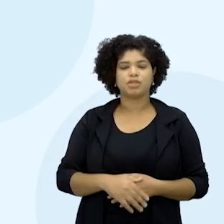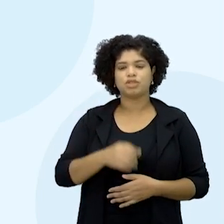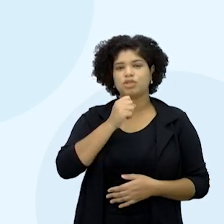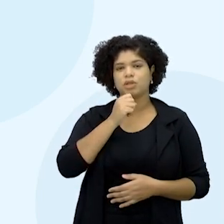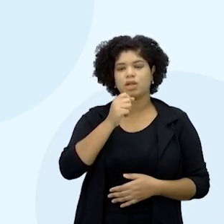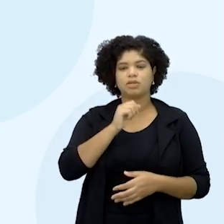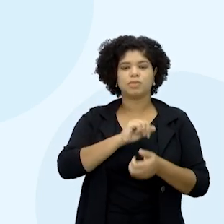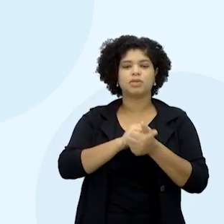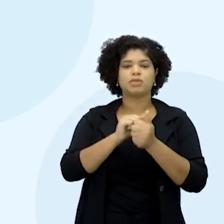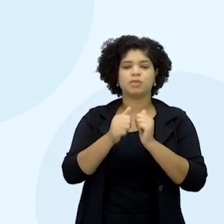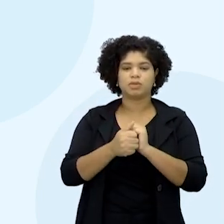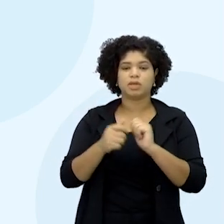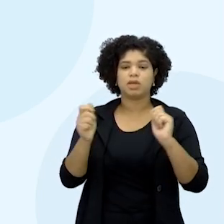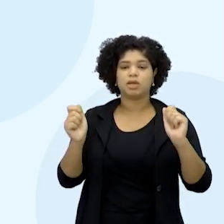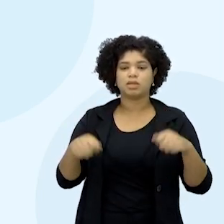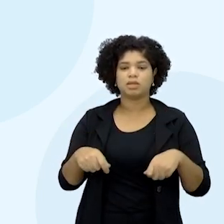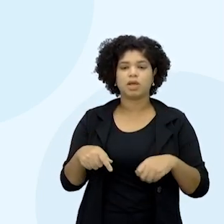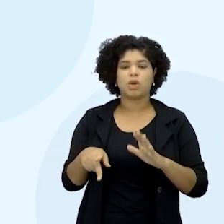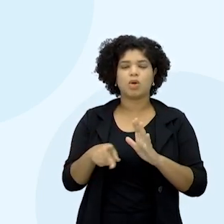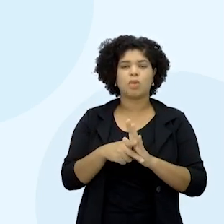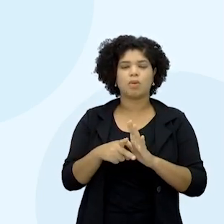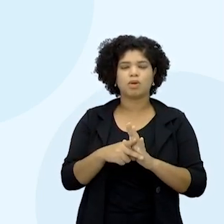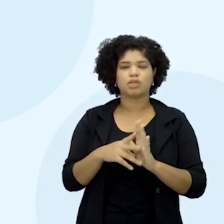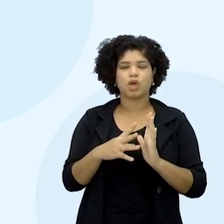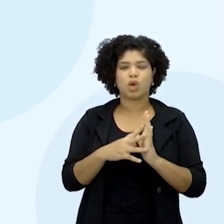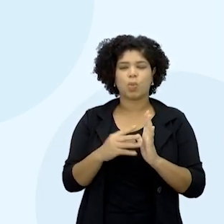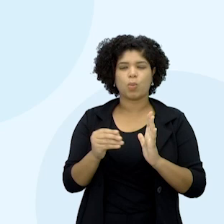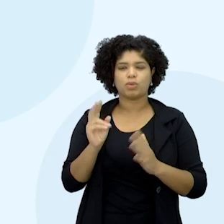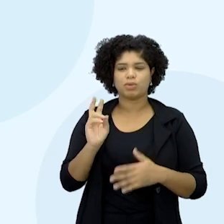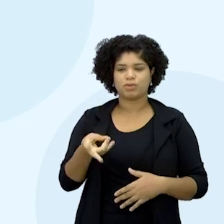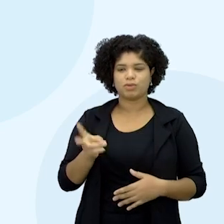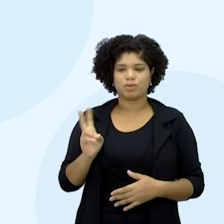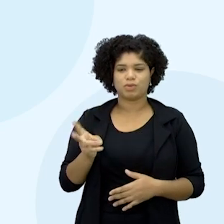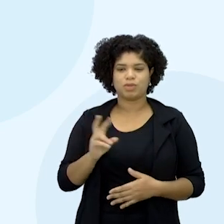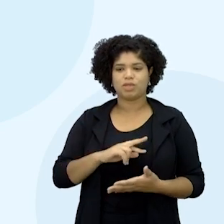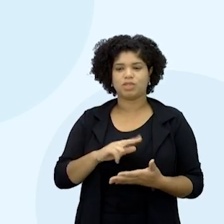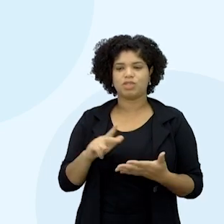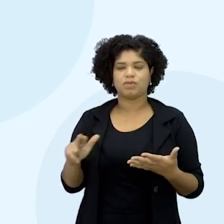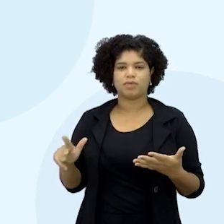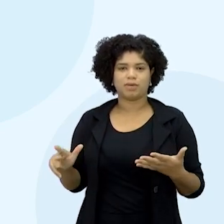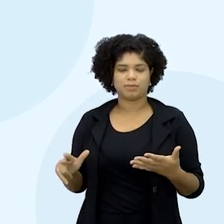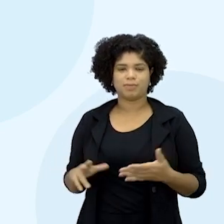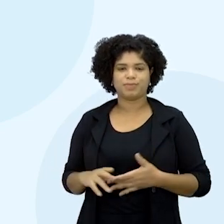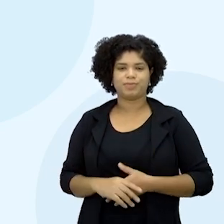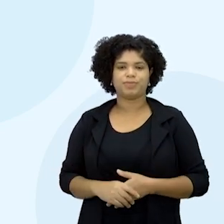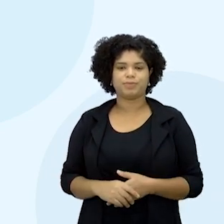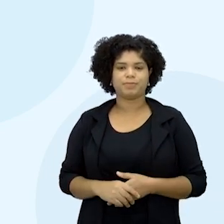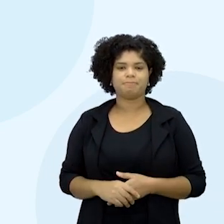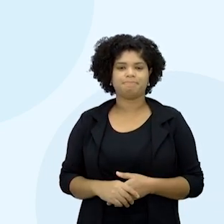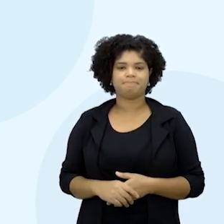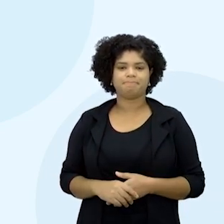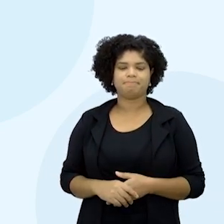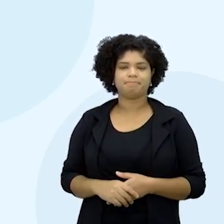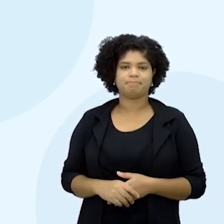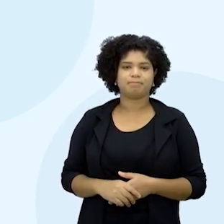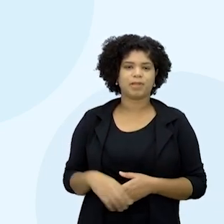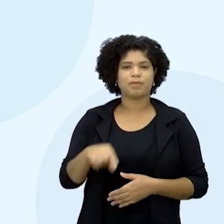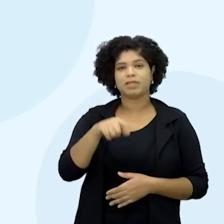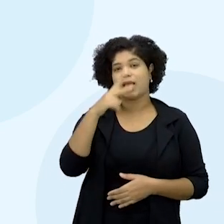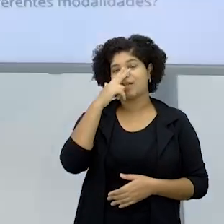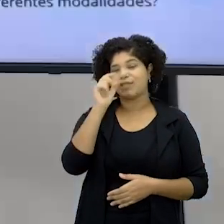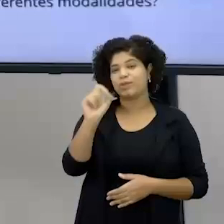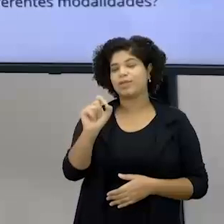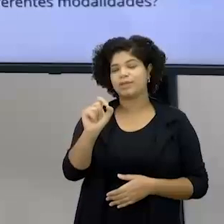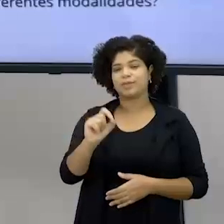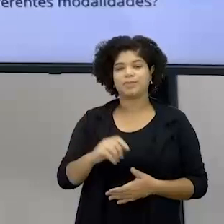jornalismo esportivo deveria dar o mesmo espaço para diferentes modalidades? O que vocês